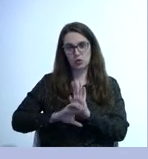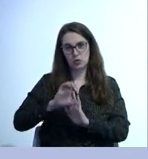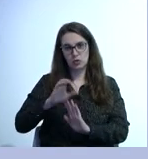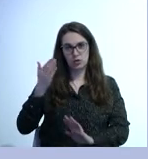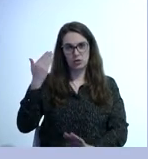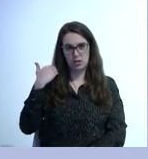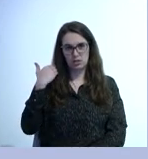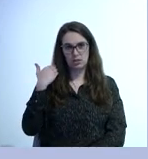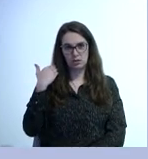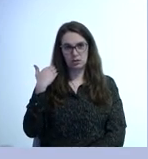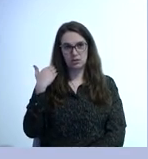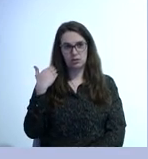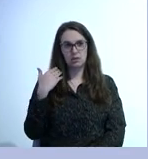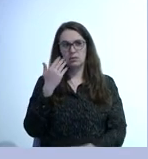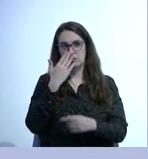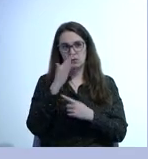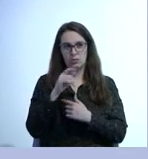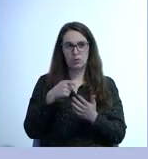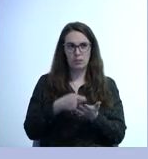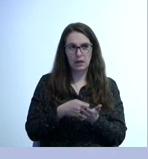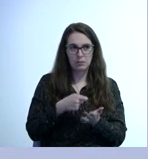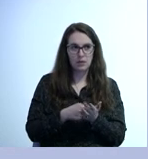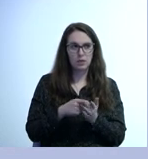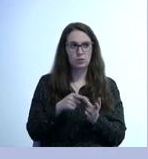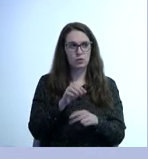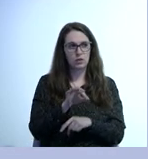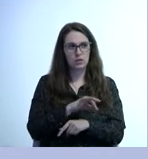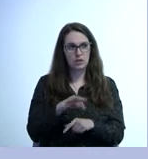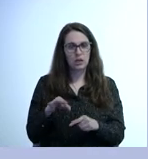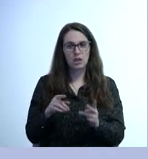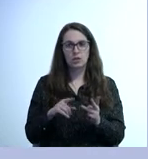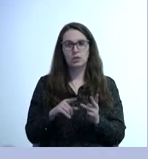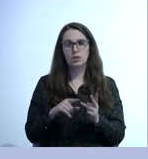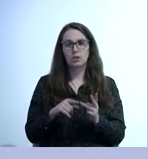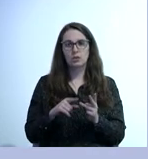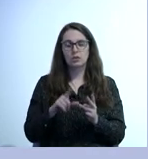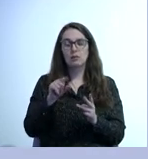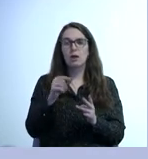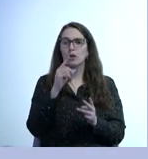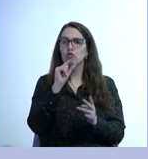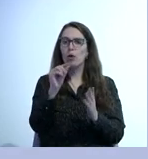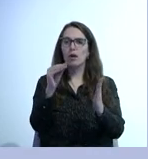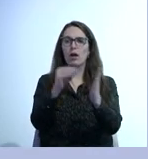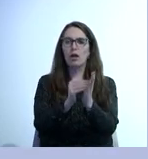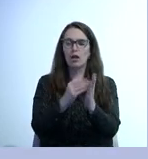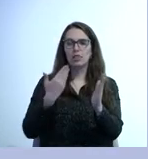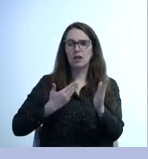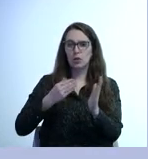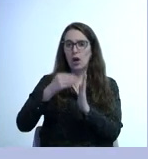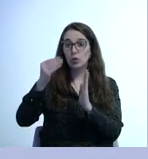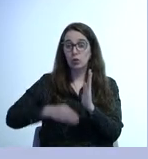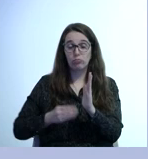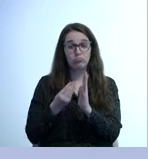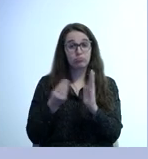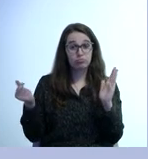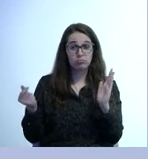bem claras de pagamento aos arquitetos, a autoria, o direito de autor que desapareceu